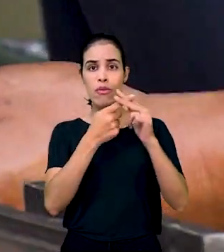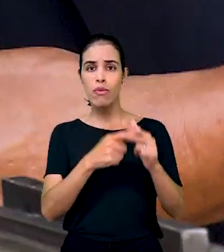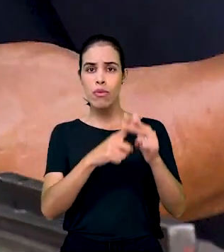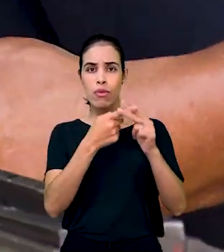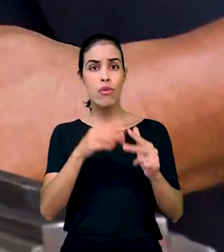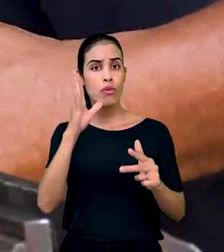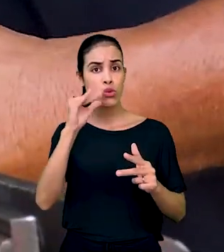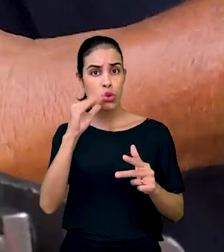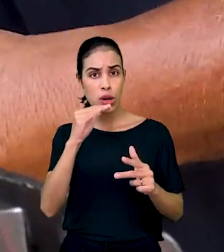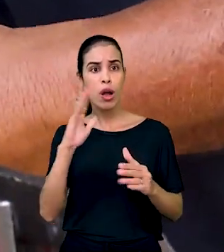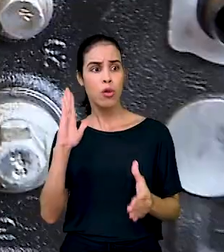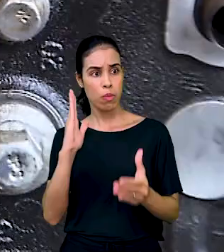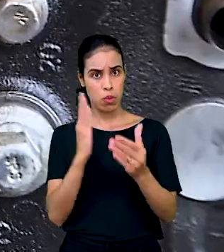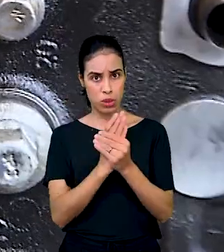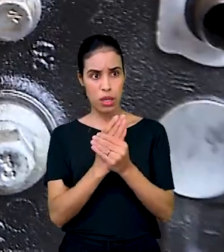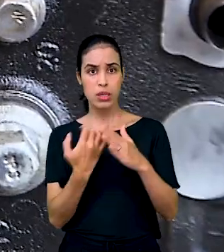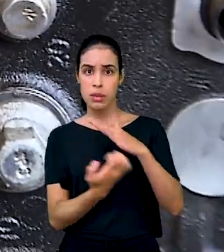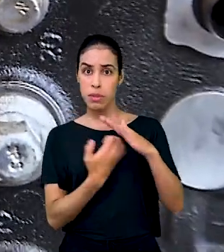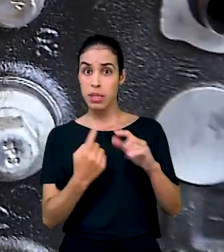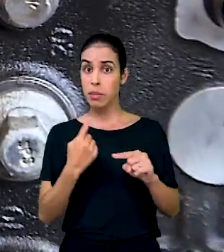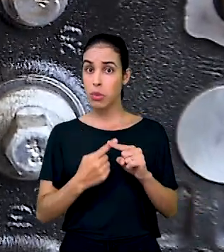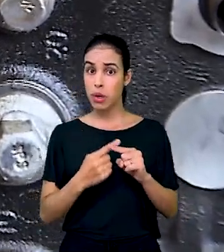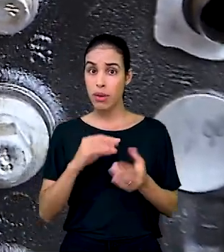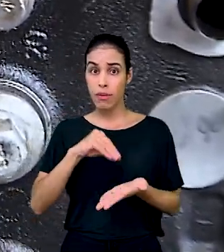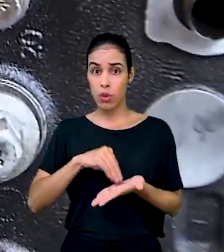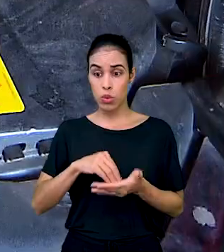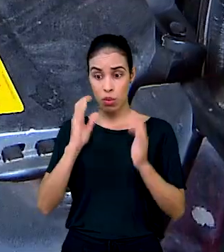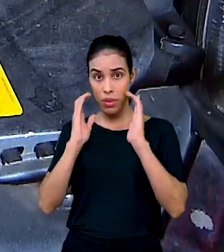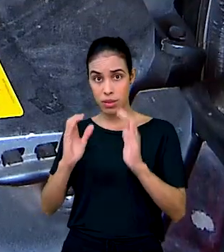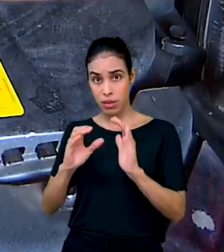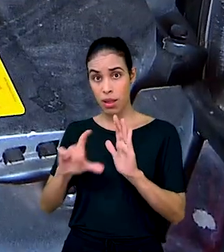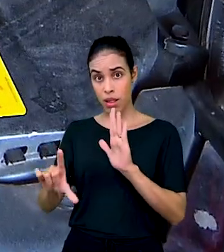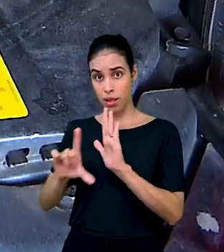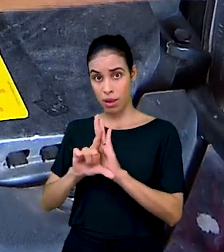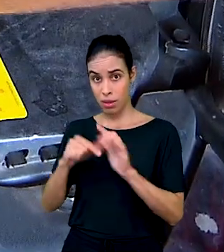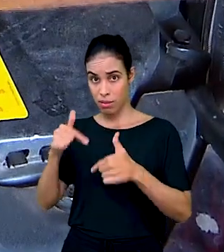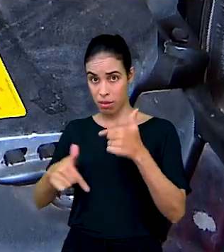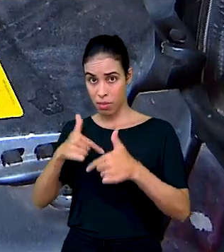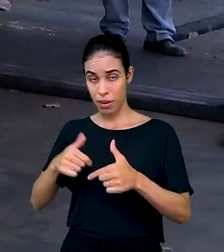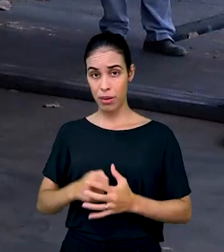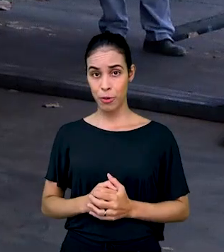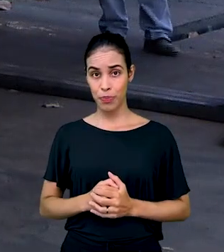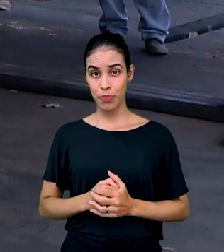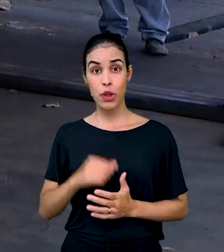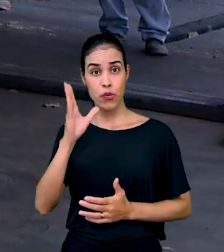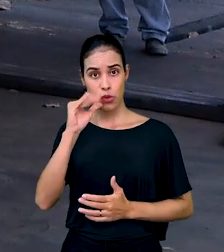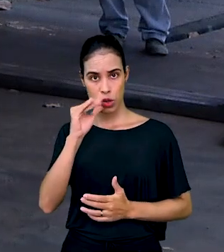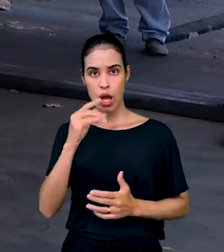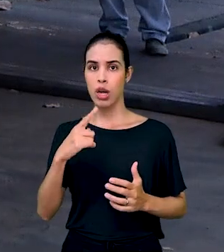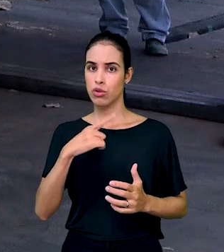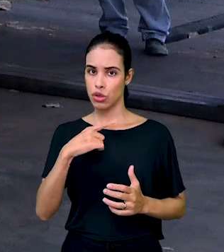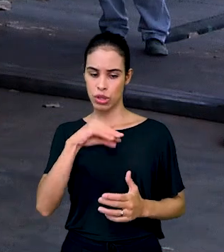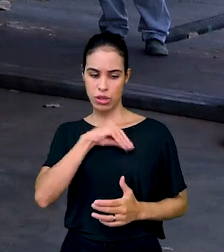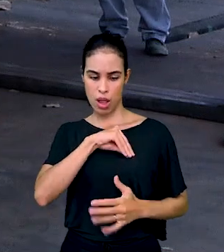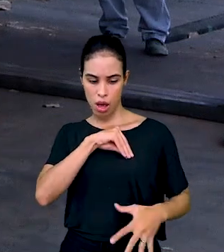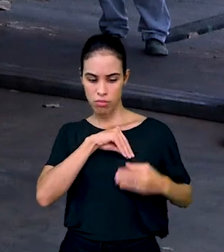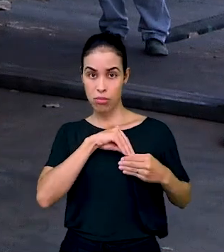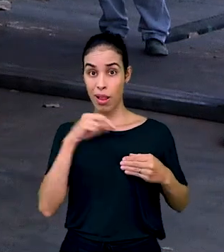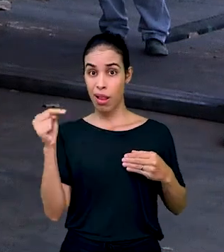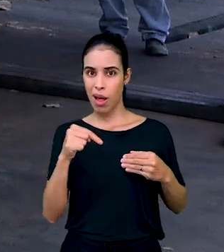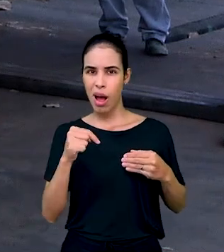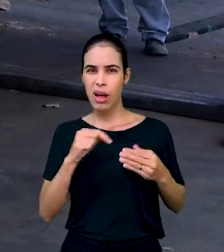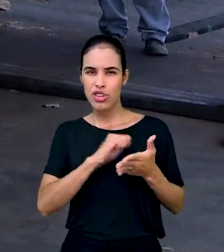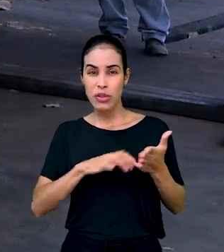Operador mecânico obtém rescisão indireta devido ao descumprimento de obrigações trabalhistas. O empregado recebia adicional